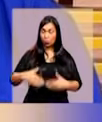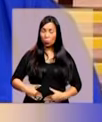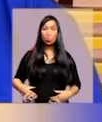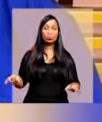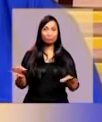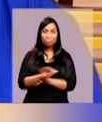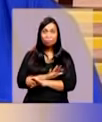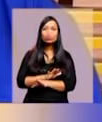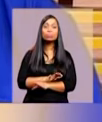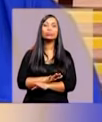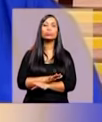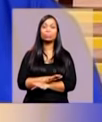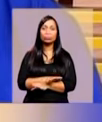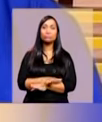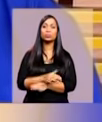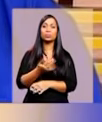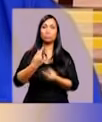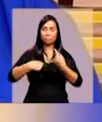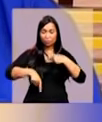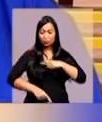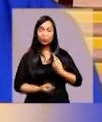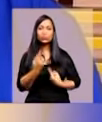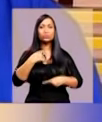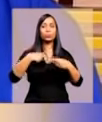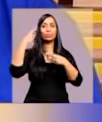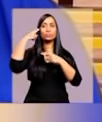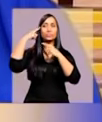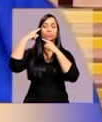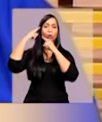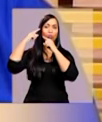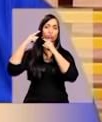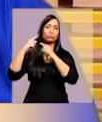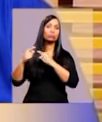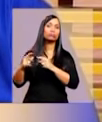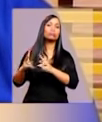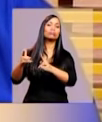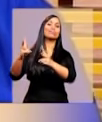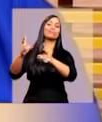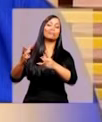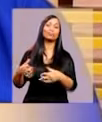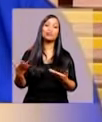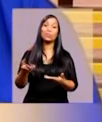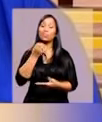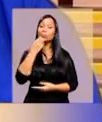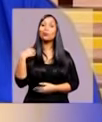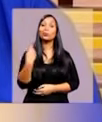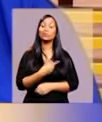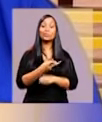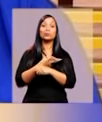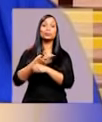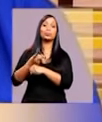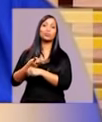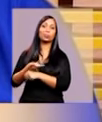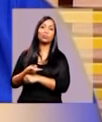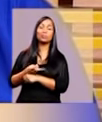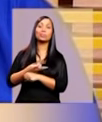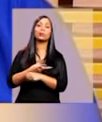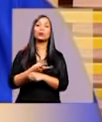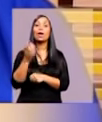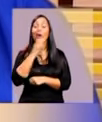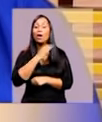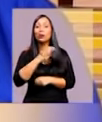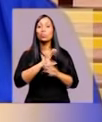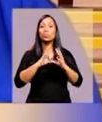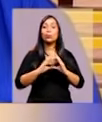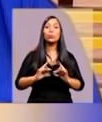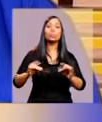cesse, esse fluxo de energia e o influxo mental seguem. Por isso que é muito interessante que a gente procure liberá-lo o quanto antes,